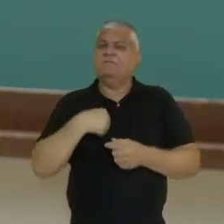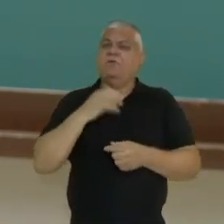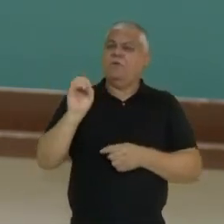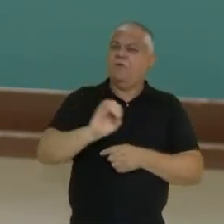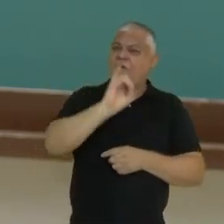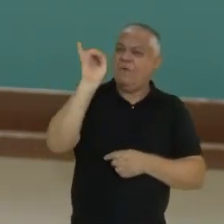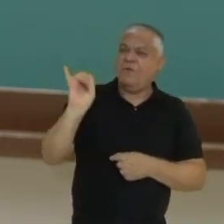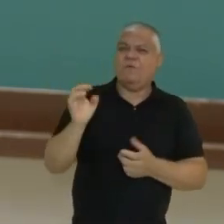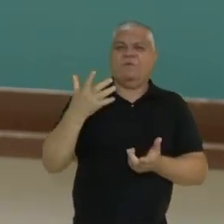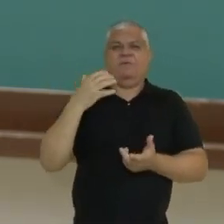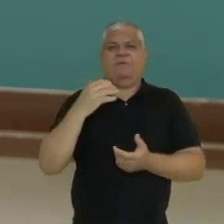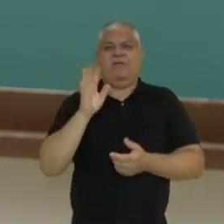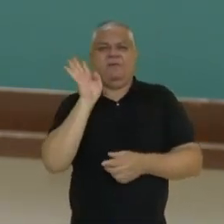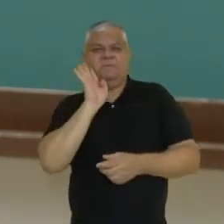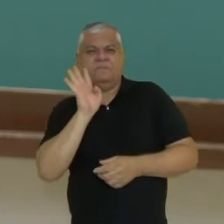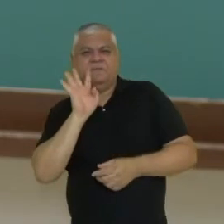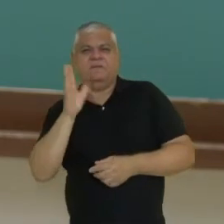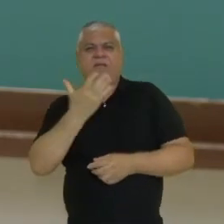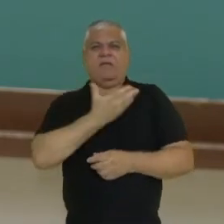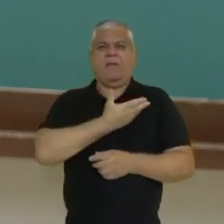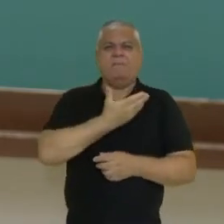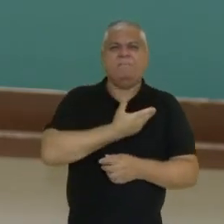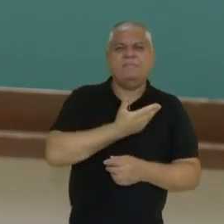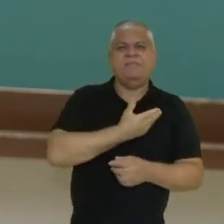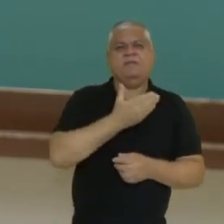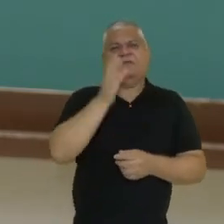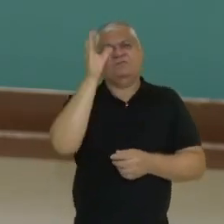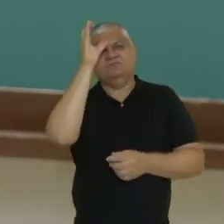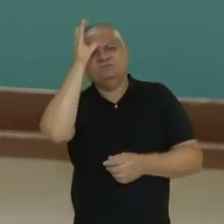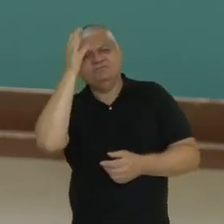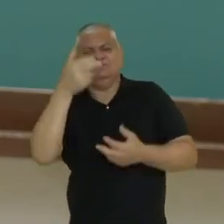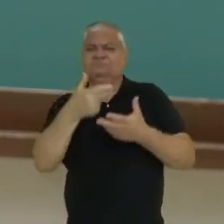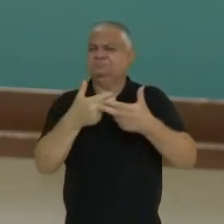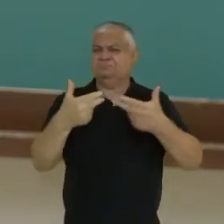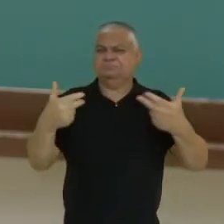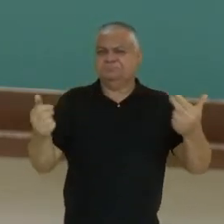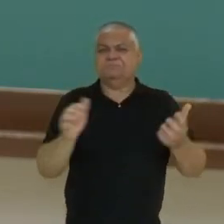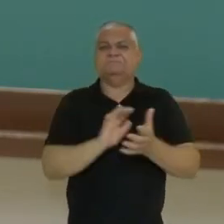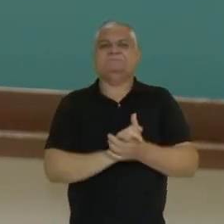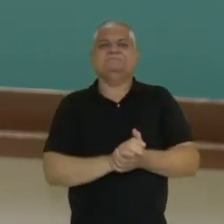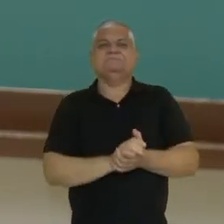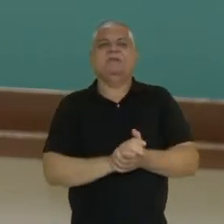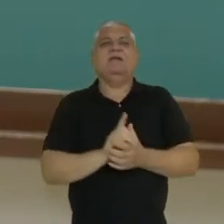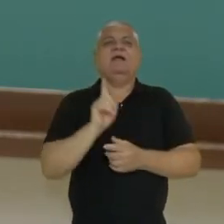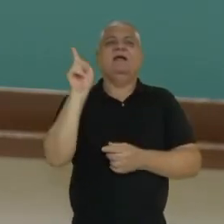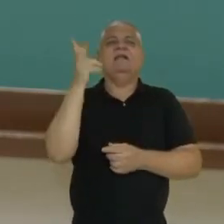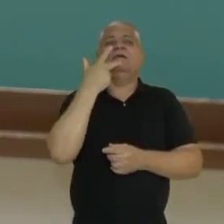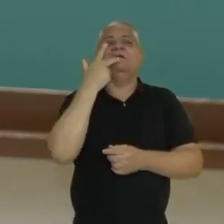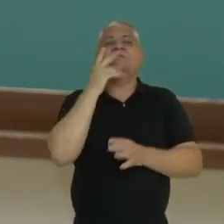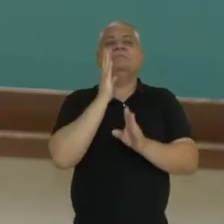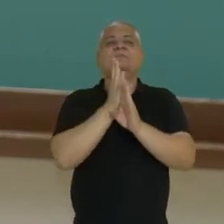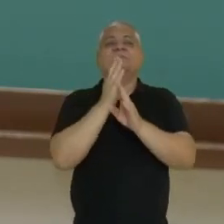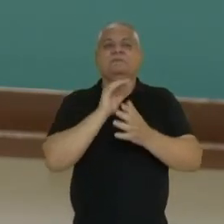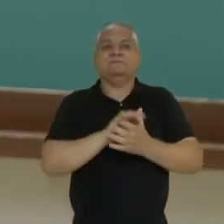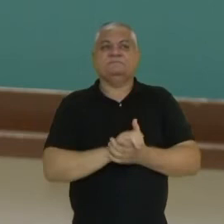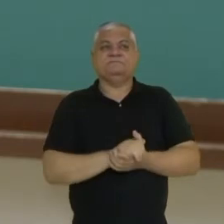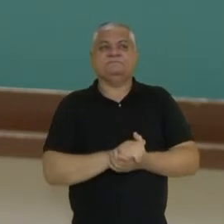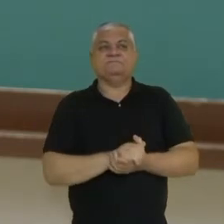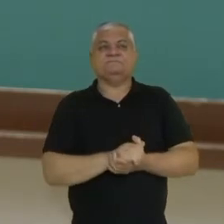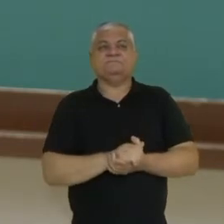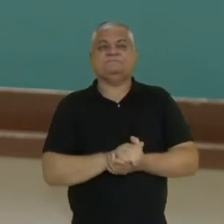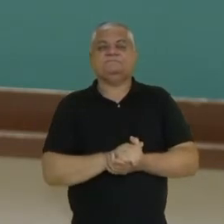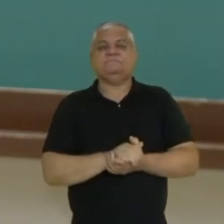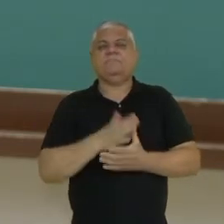como caro amigo, tia querida, né? Aqui, ó, qual é a expressão de saudação que você identifica? Você